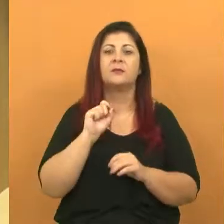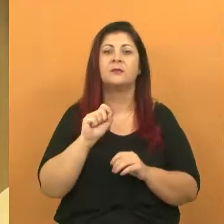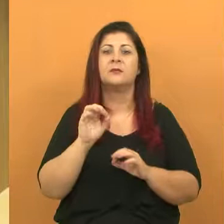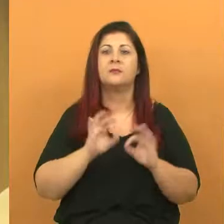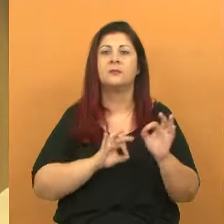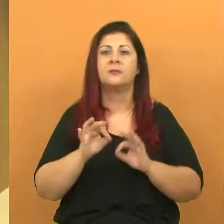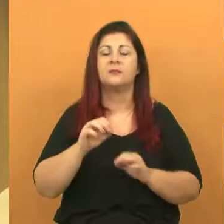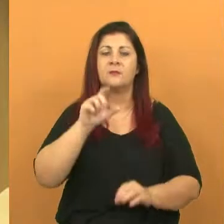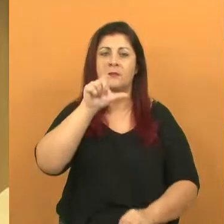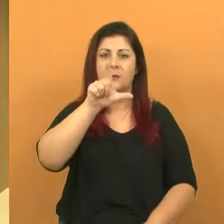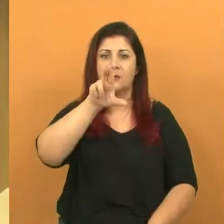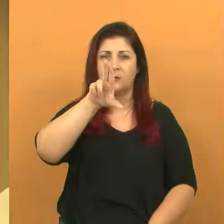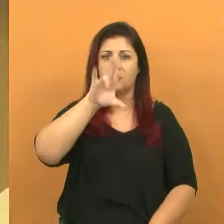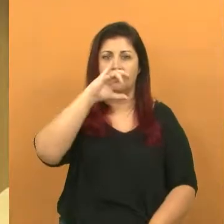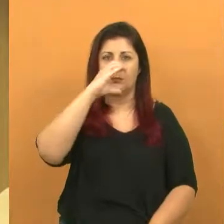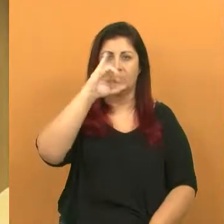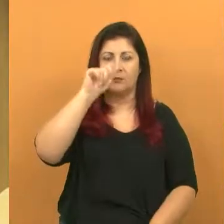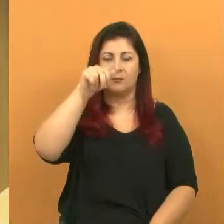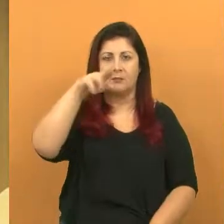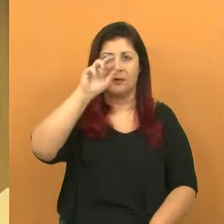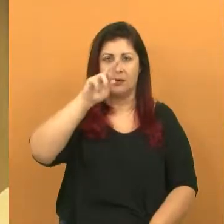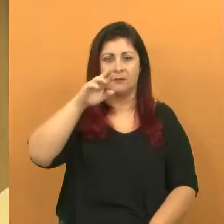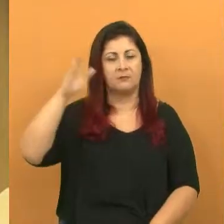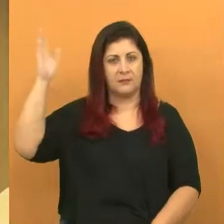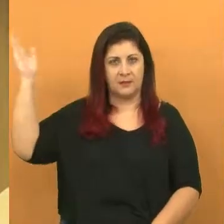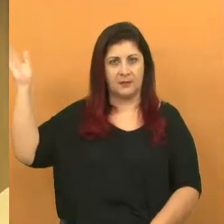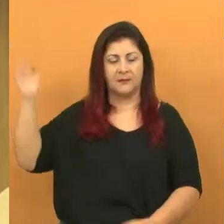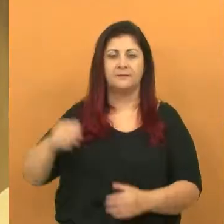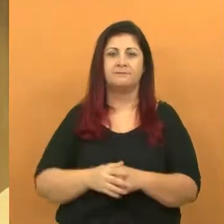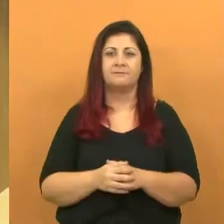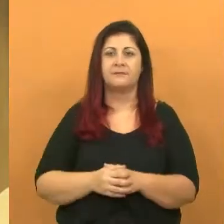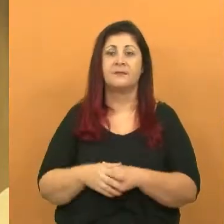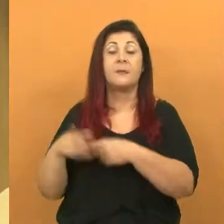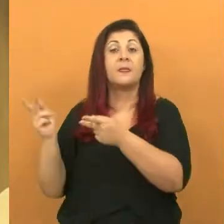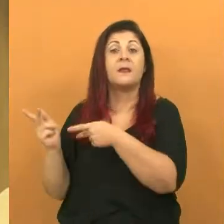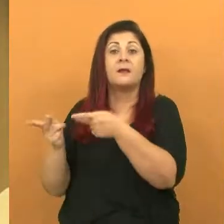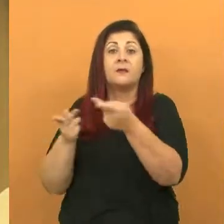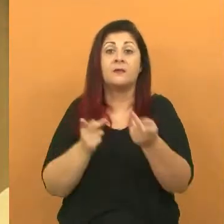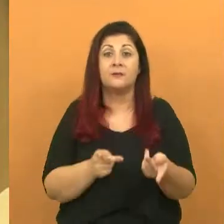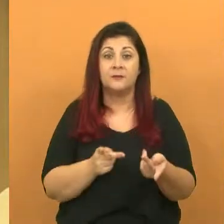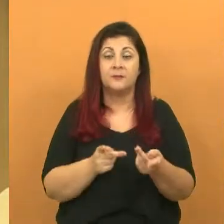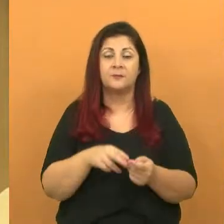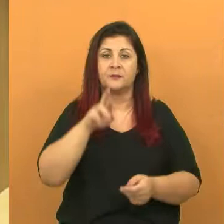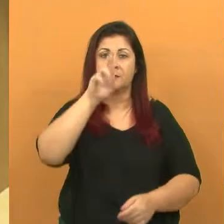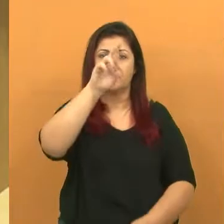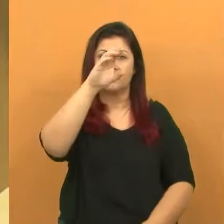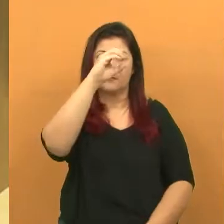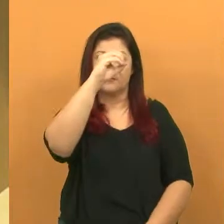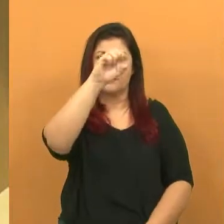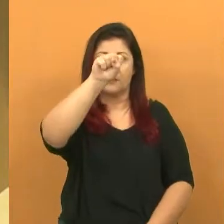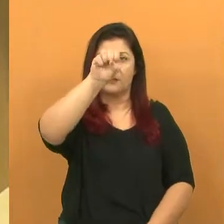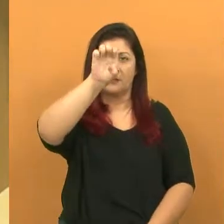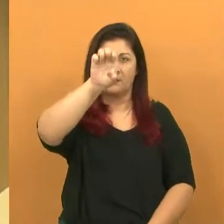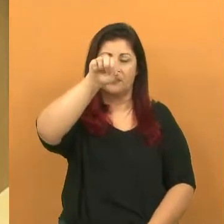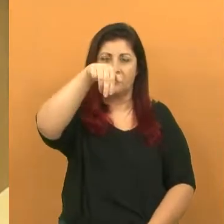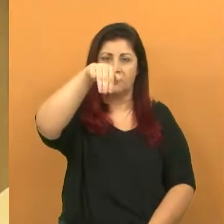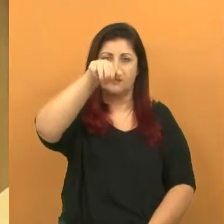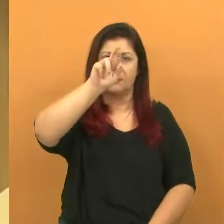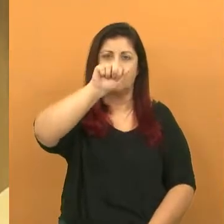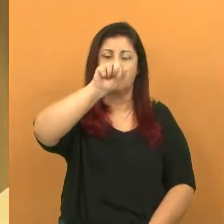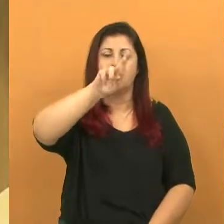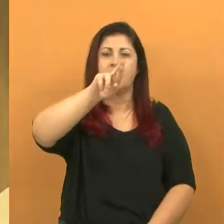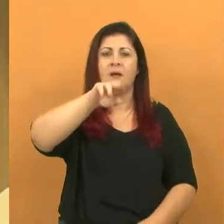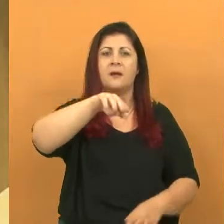Autora, Lucimar Ponciano. E eu convidei a Rosimara para representar todos os professores, educadores